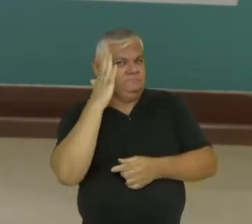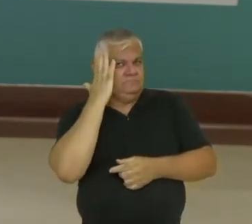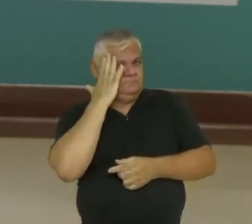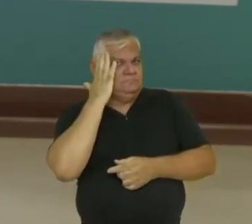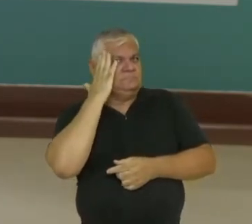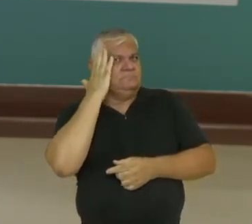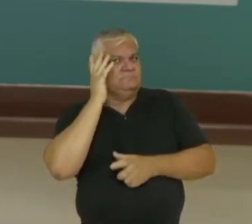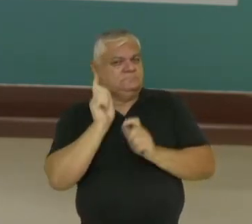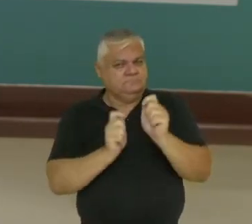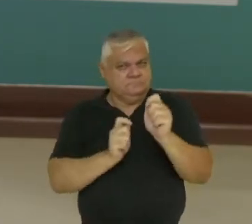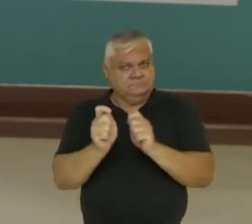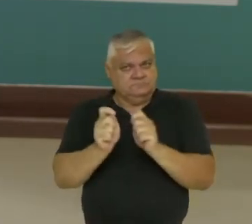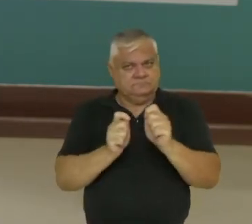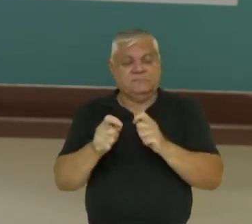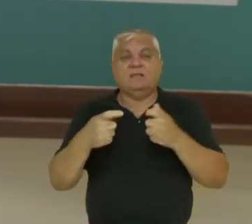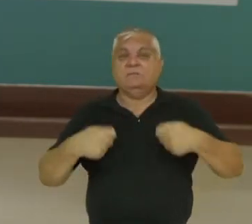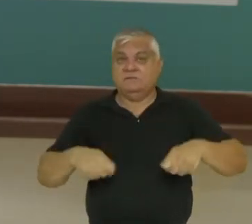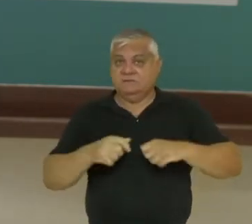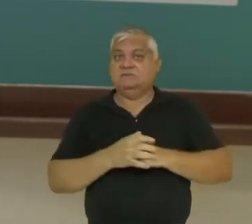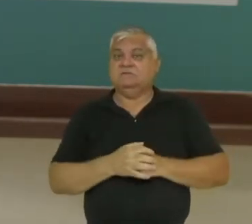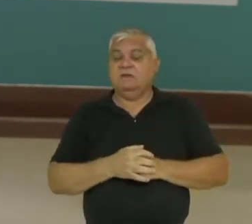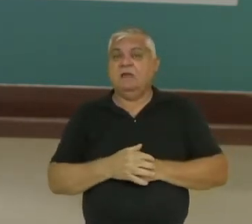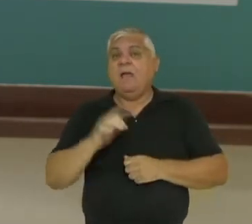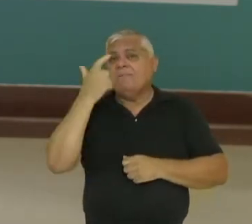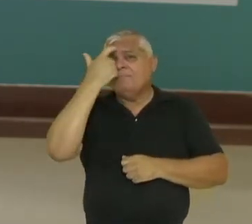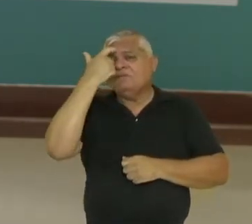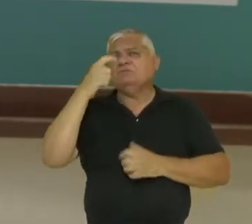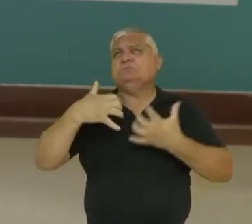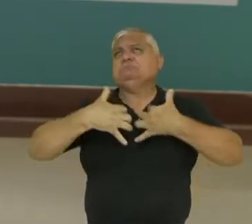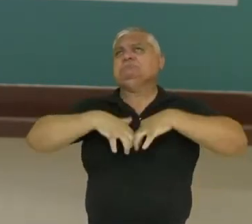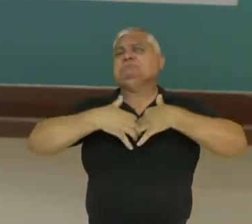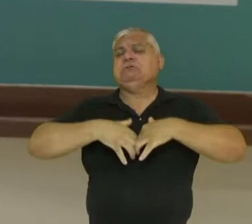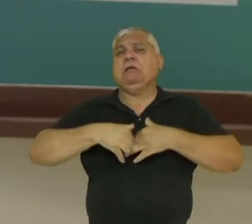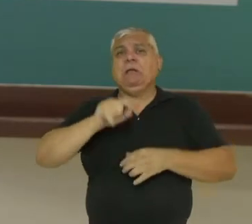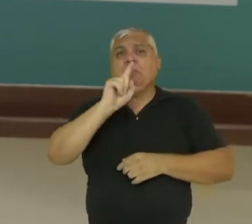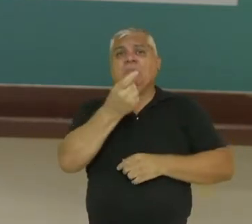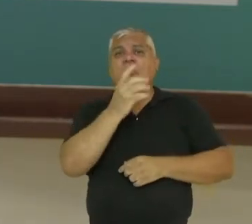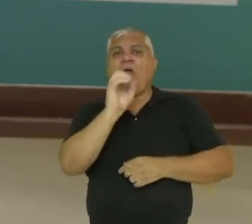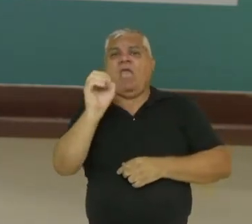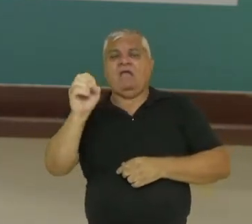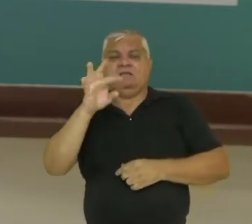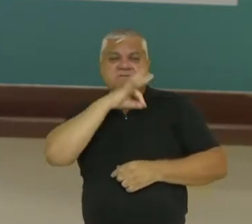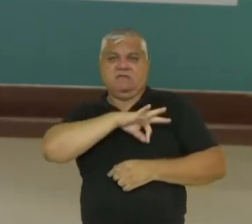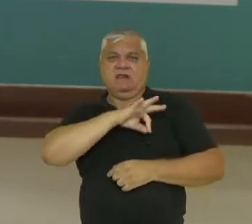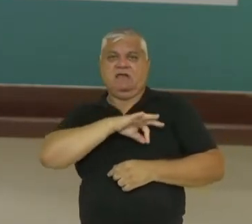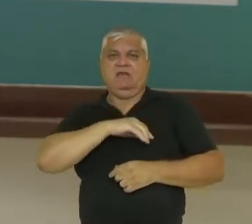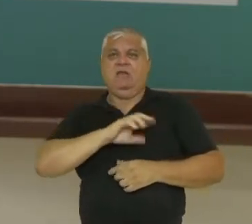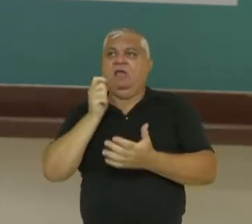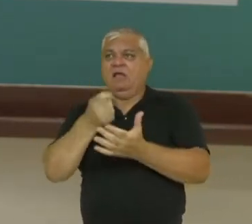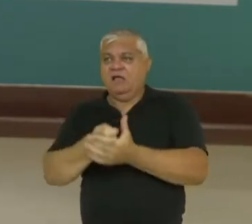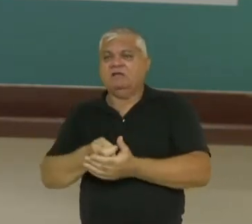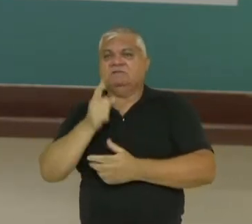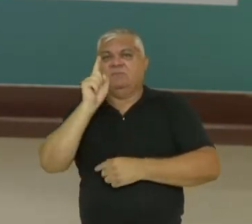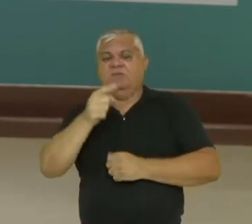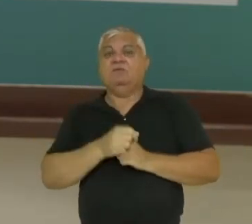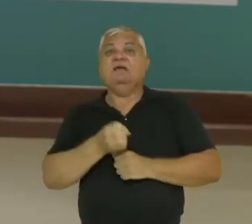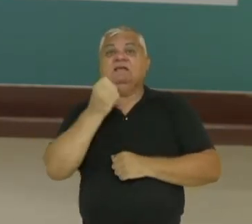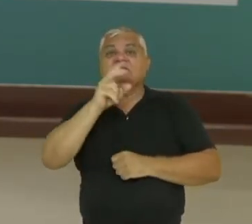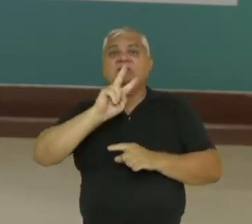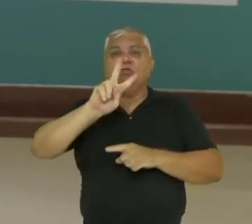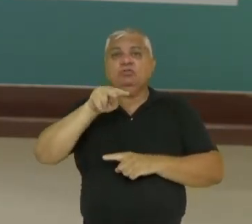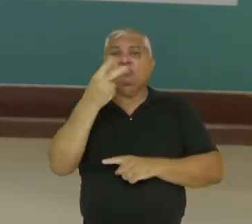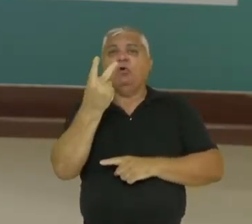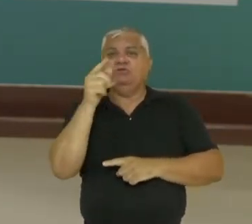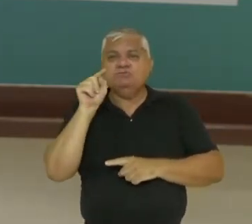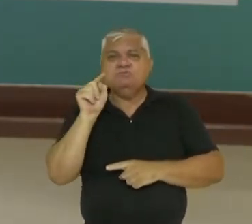lidar com dinheiro. Porque quem tem esse raciocínio, se ele ganha R$1.000, ele vai gastar tudo. Se dobrar o salário de